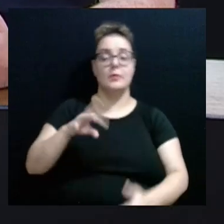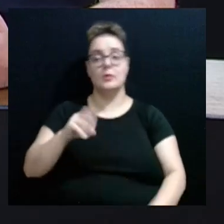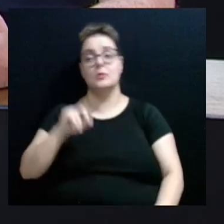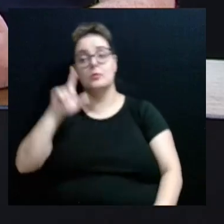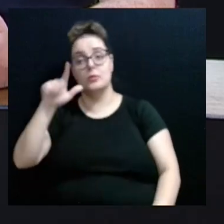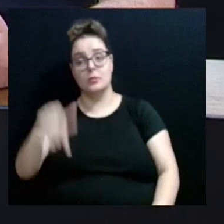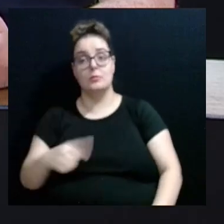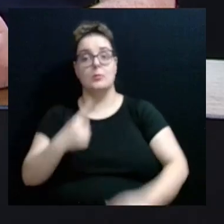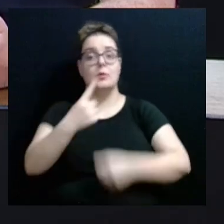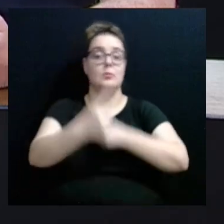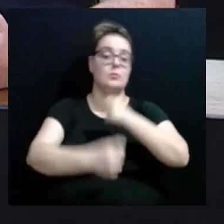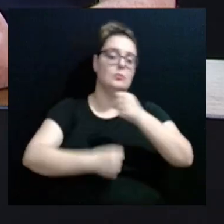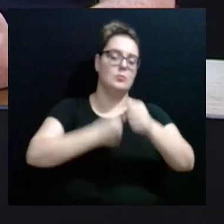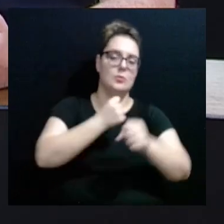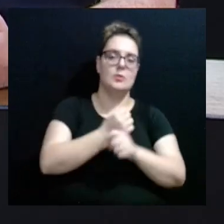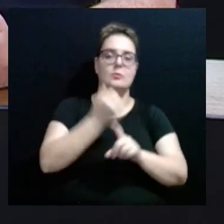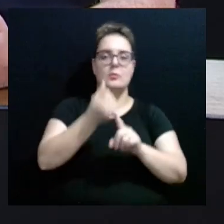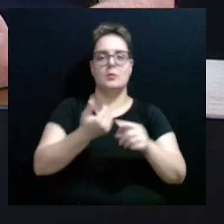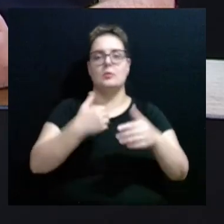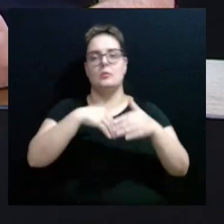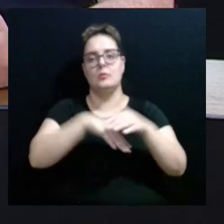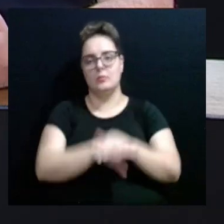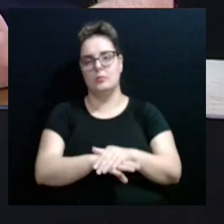meio guardando ali uma reserva,